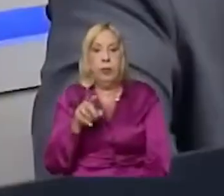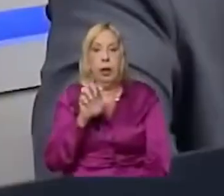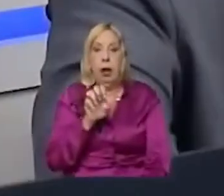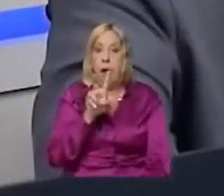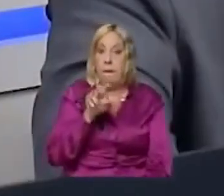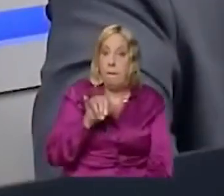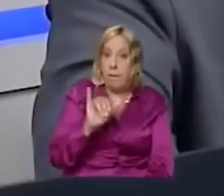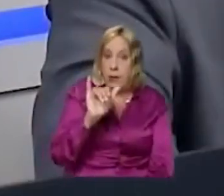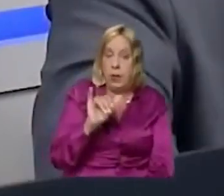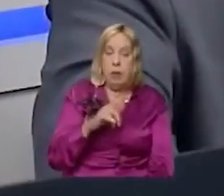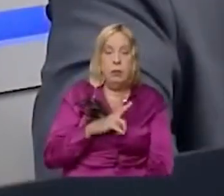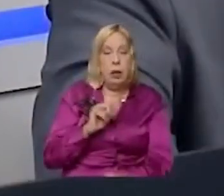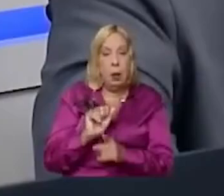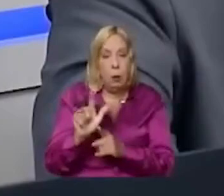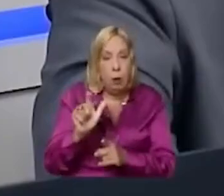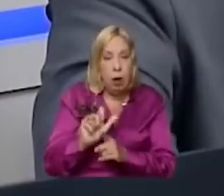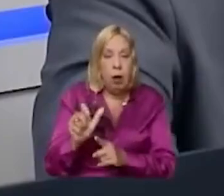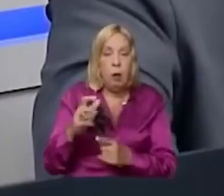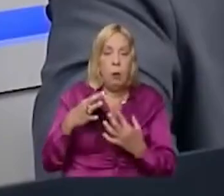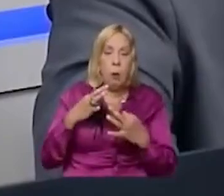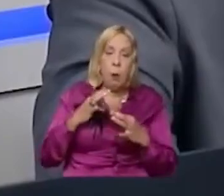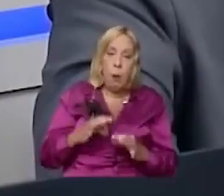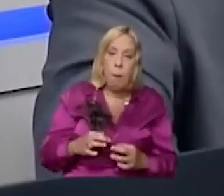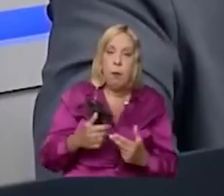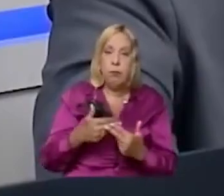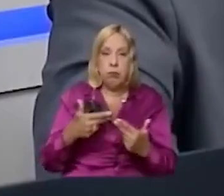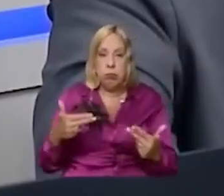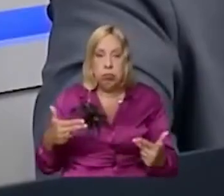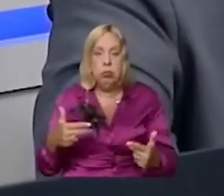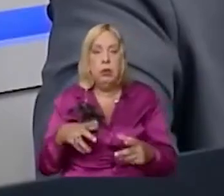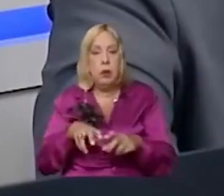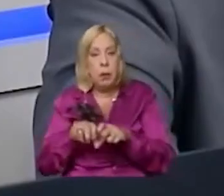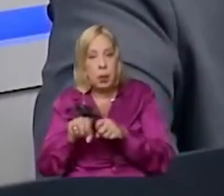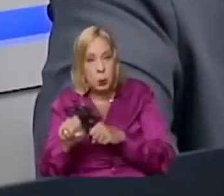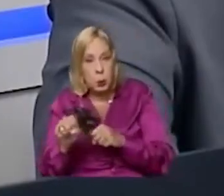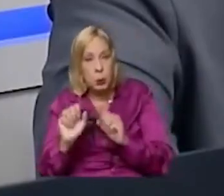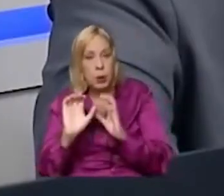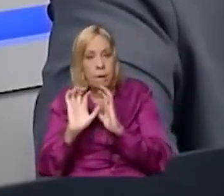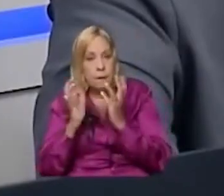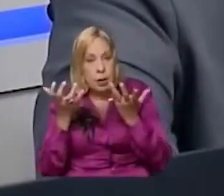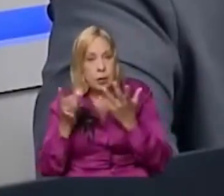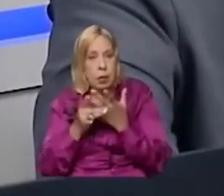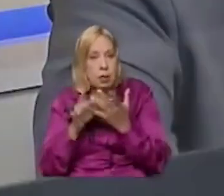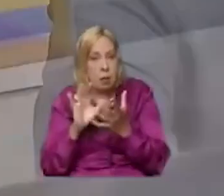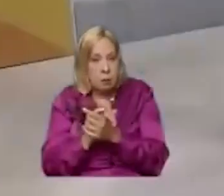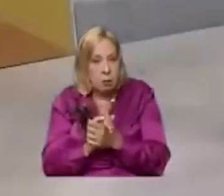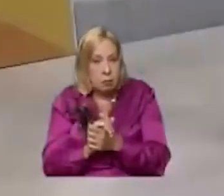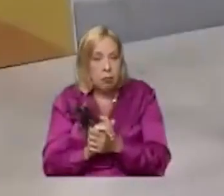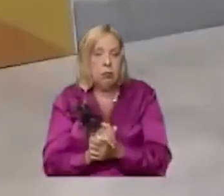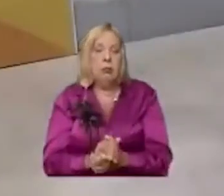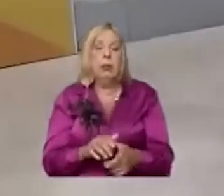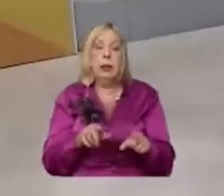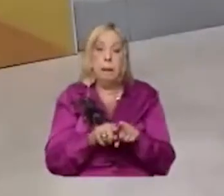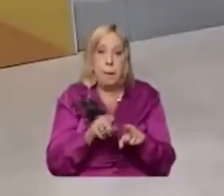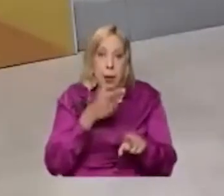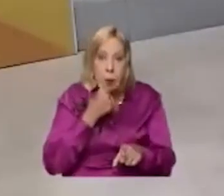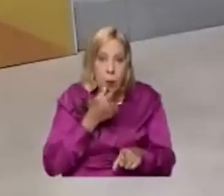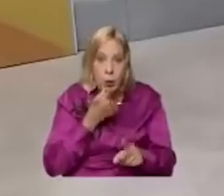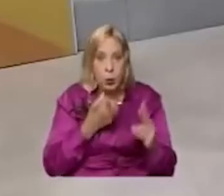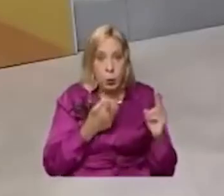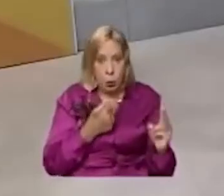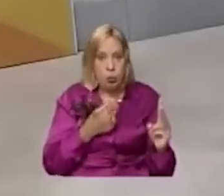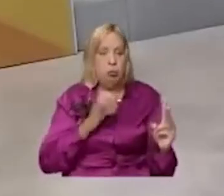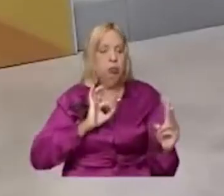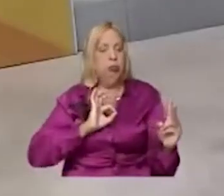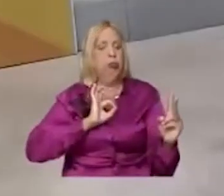Eve Trajes Finos, tá aí o perfil lá no Instagram para você seguir e acompanhar. E quem tá no Instagram também mandando